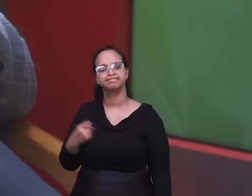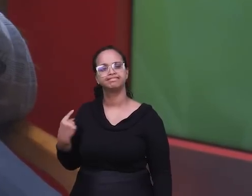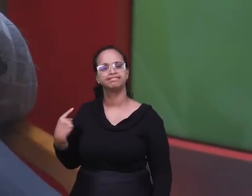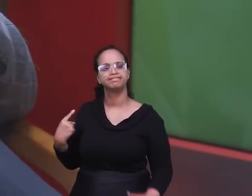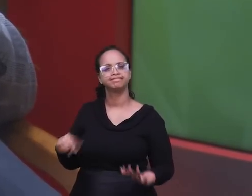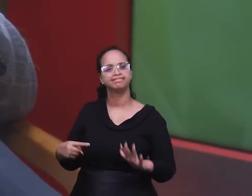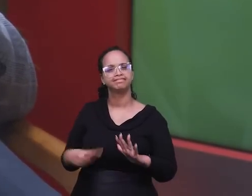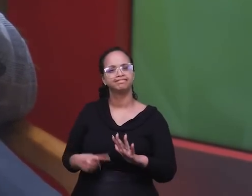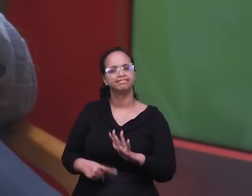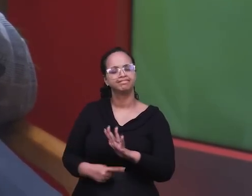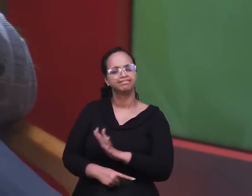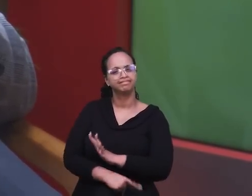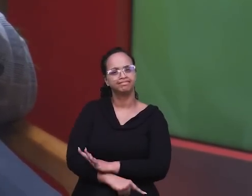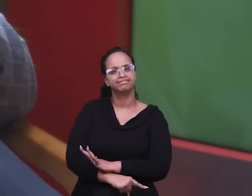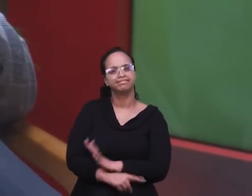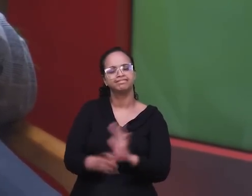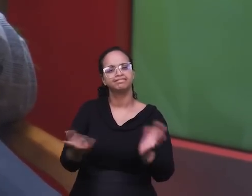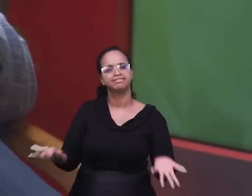imensurável,